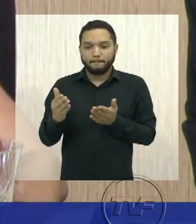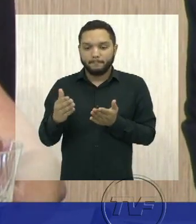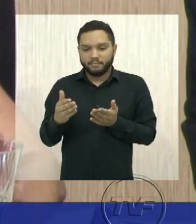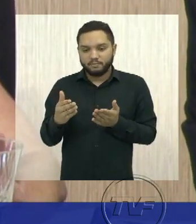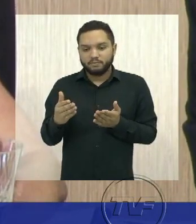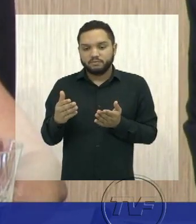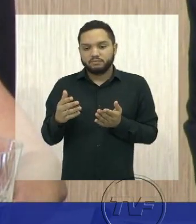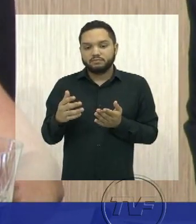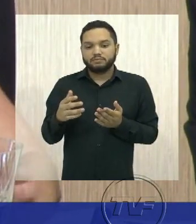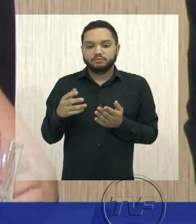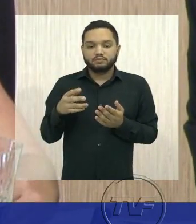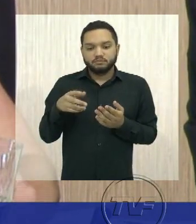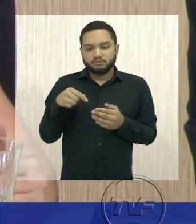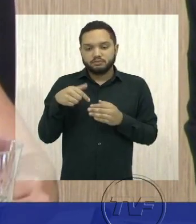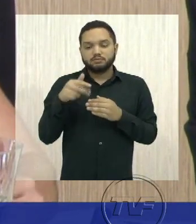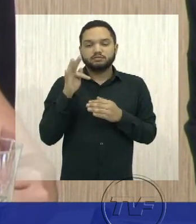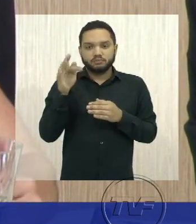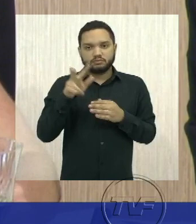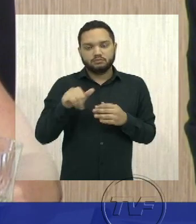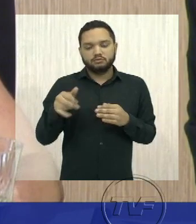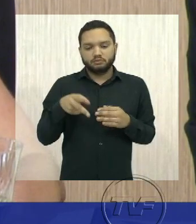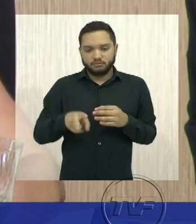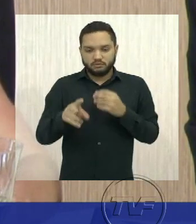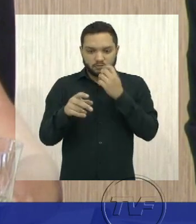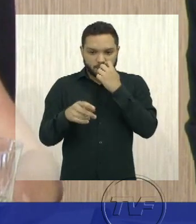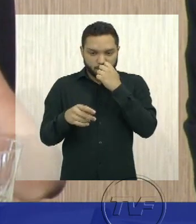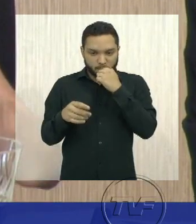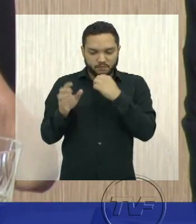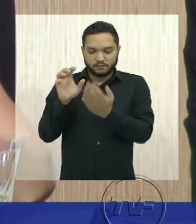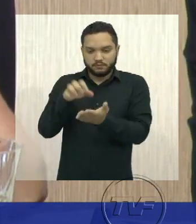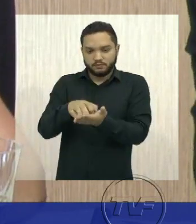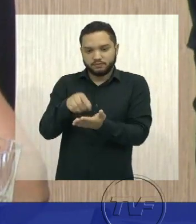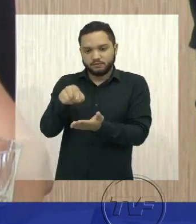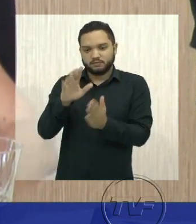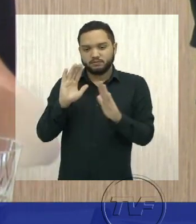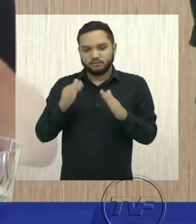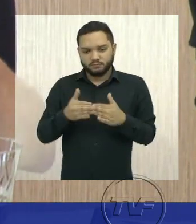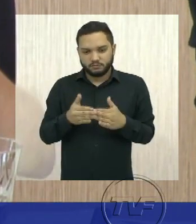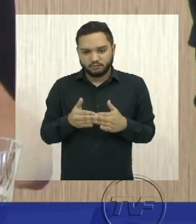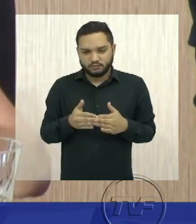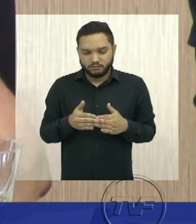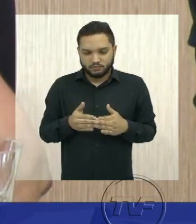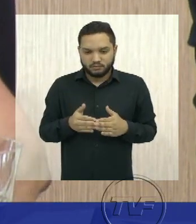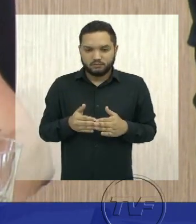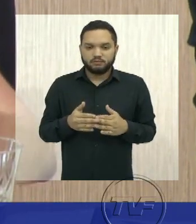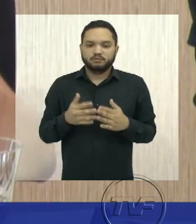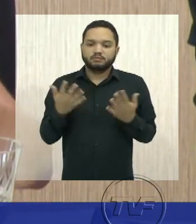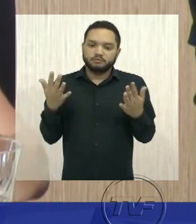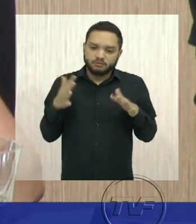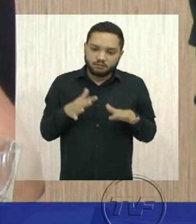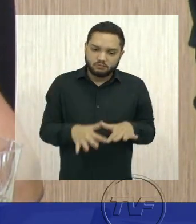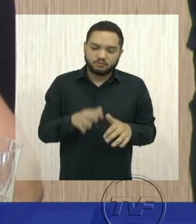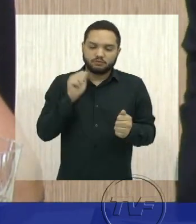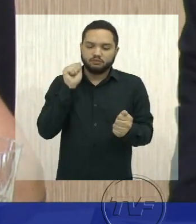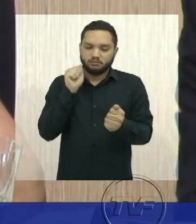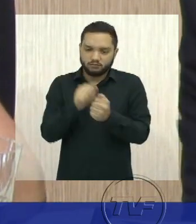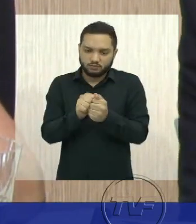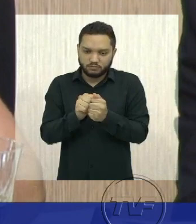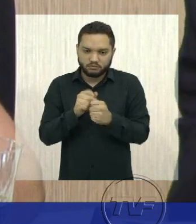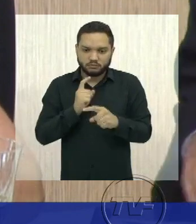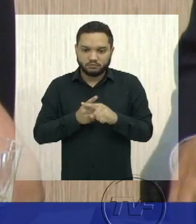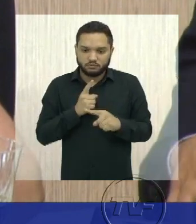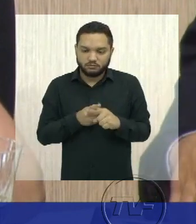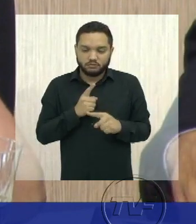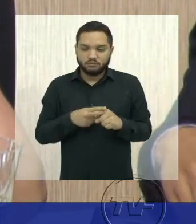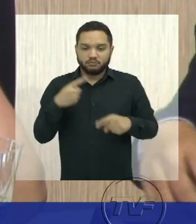depois continuar. Então, essa coordenadoria, ela visa totalmente isso. integrar, estar junto, porque a